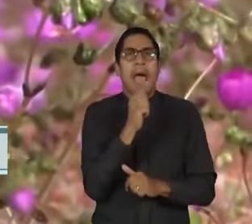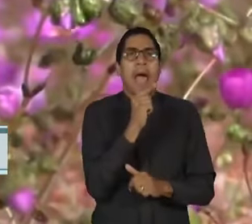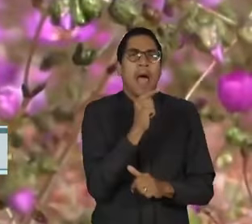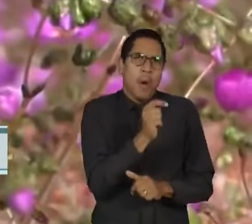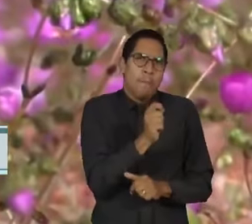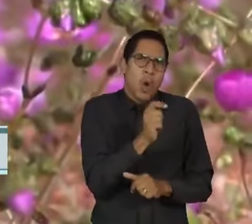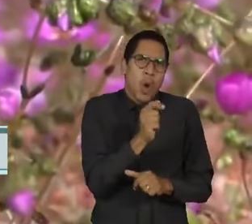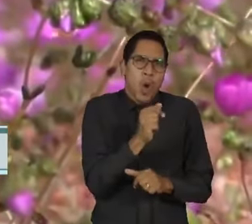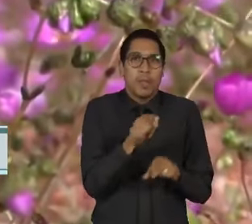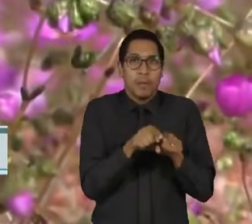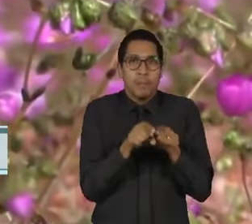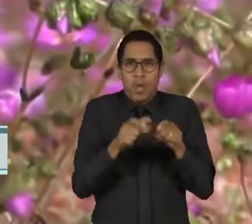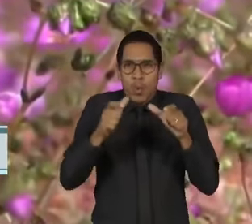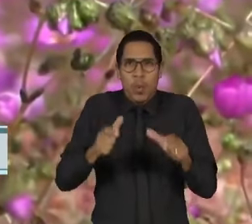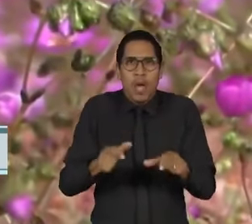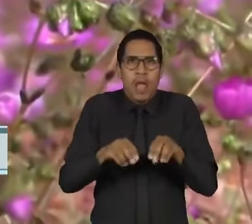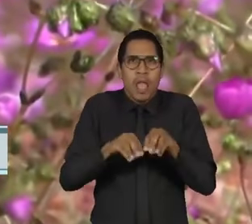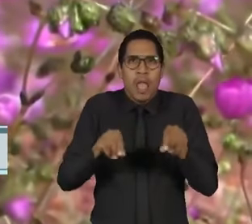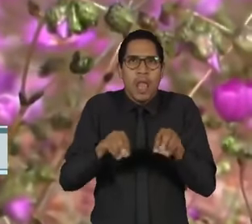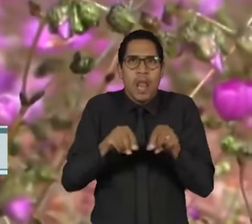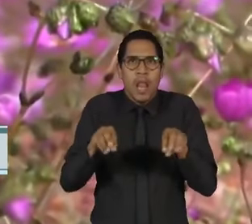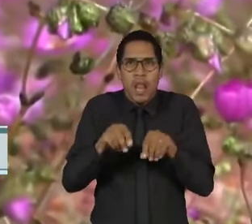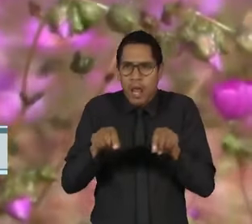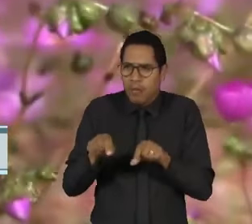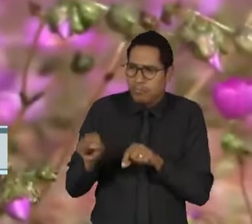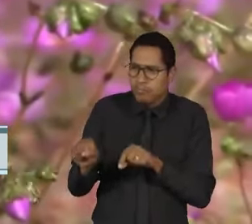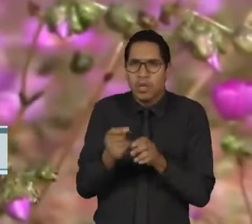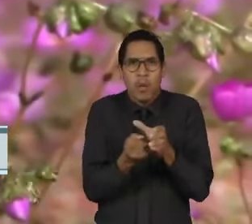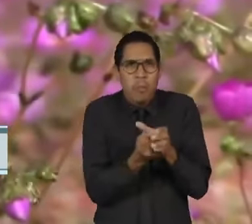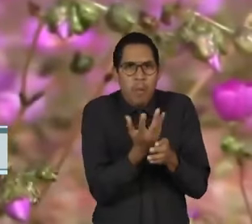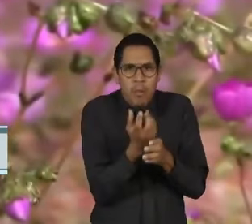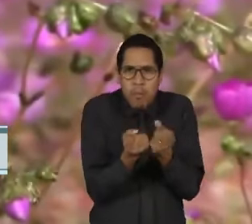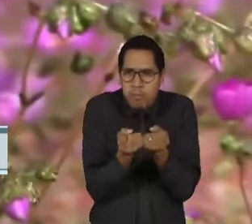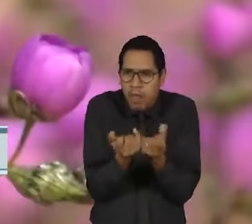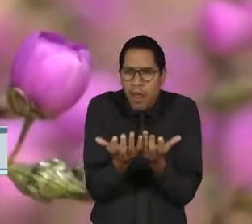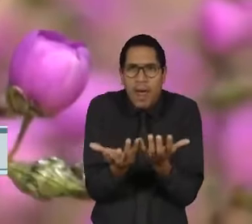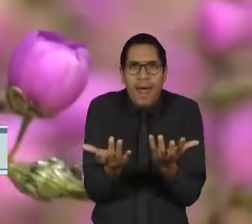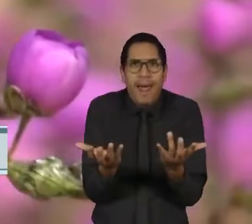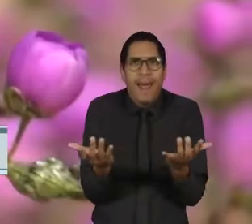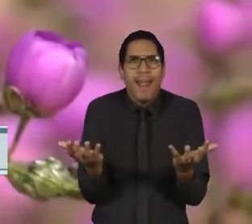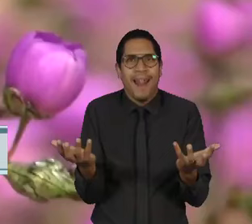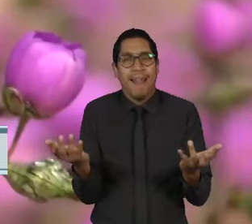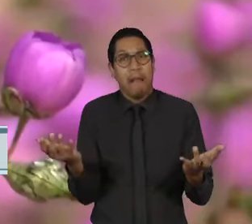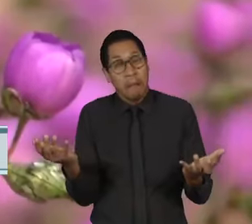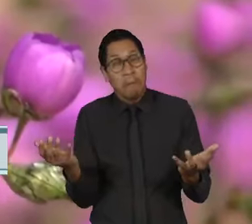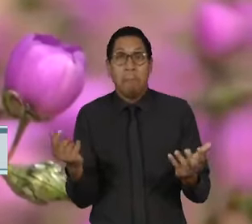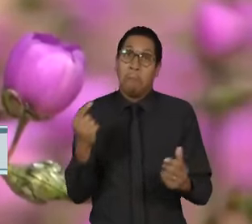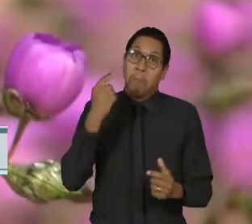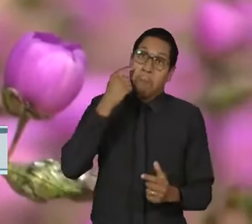terrenos arenosos. Cientistas investigam se as mudanças climáticas podem